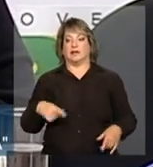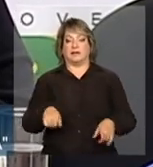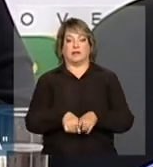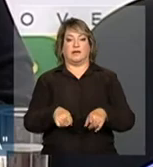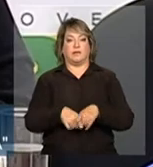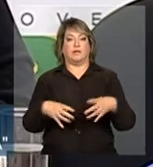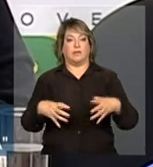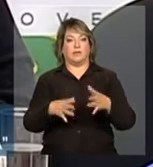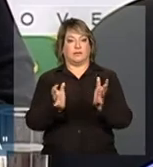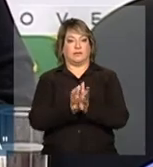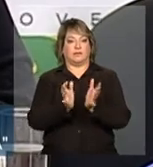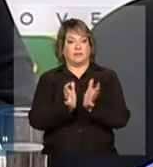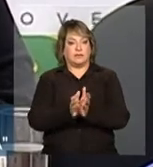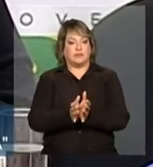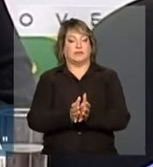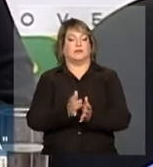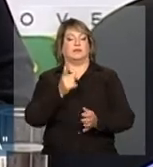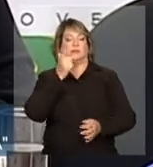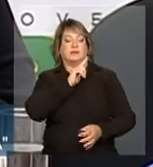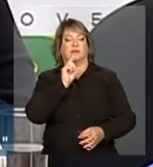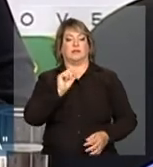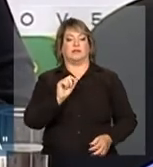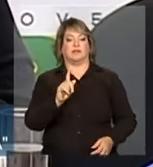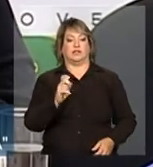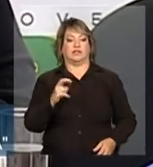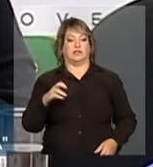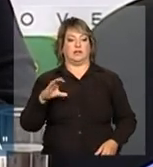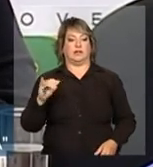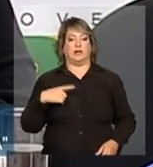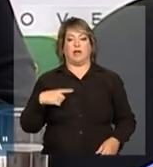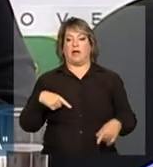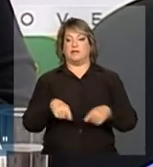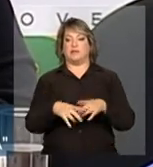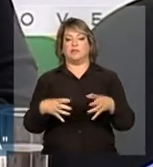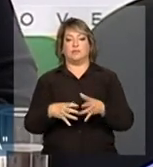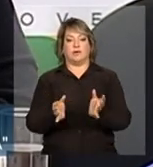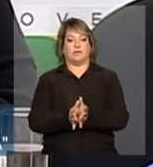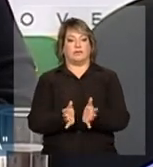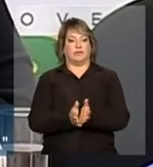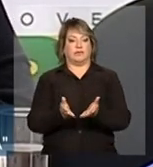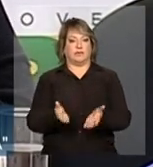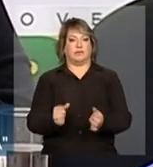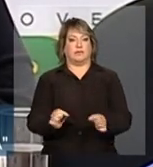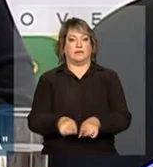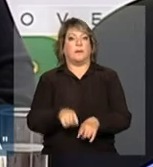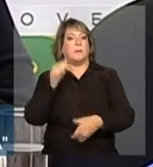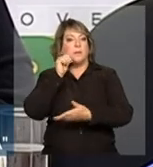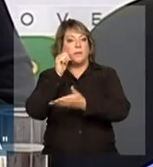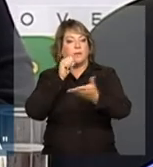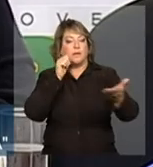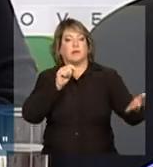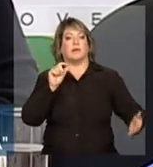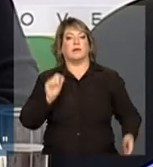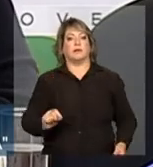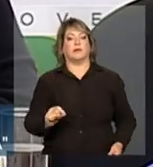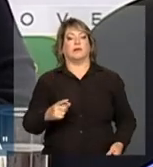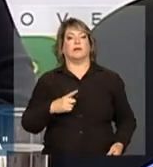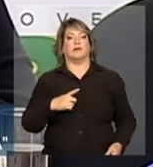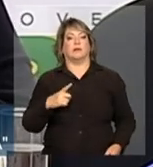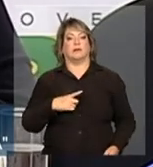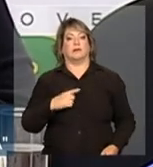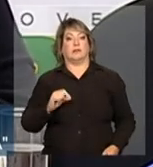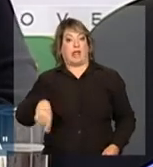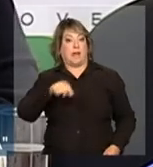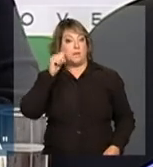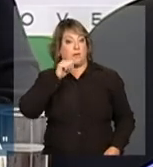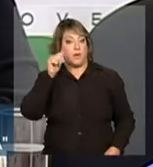acionados, usados e gerenciados do ponto de vista do usuário pelas mulheres. Elas que marcam consulta, elas